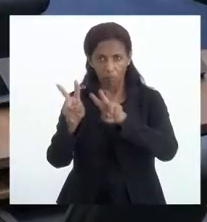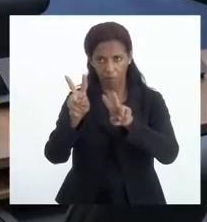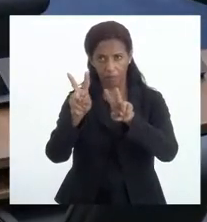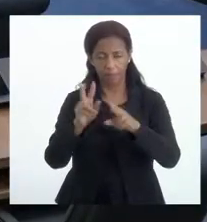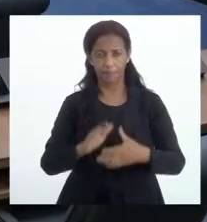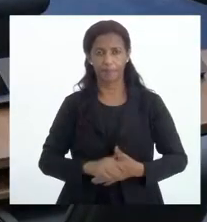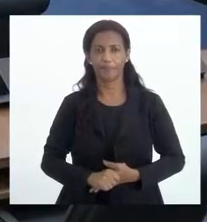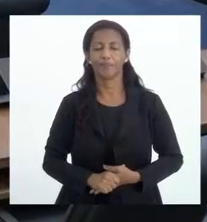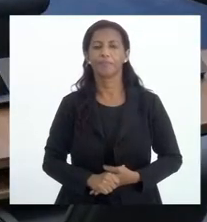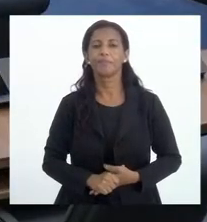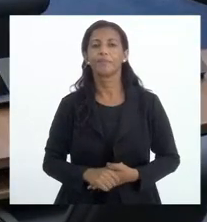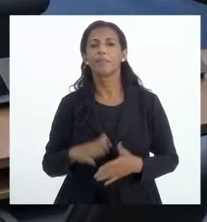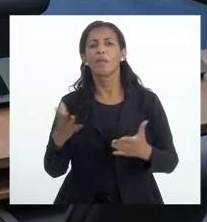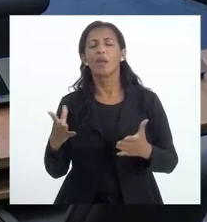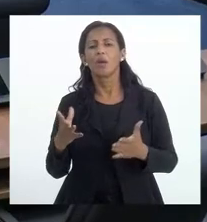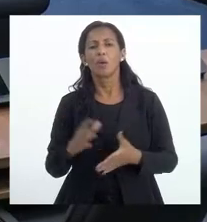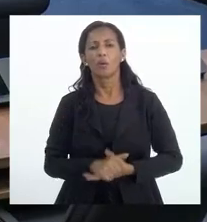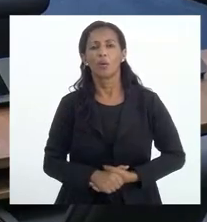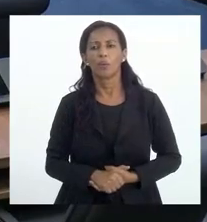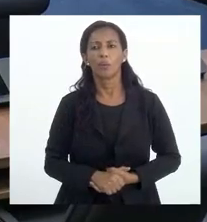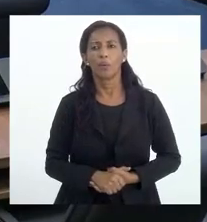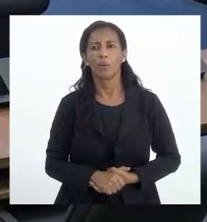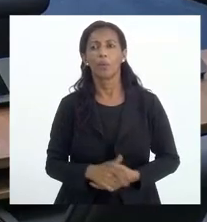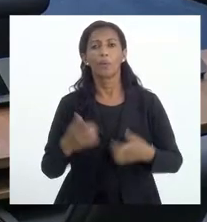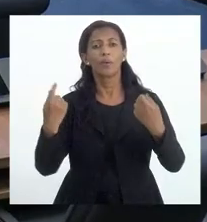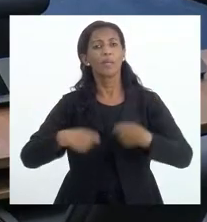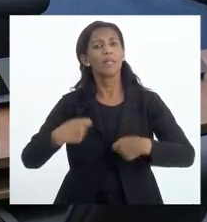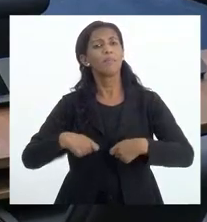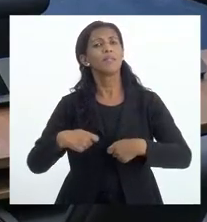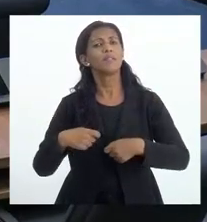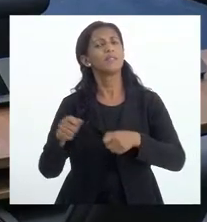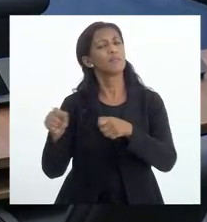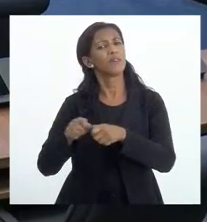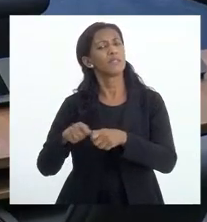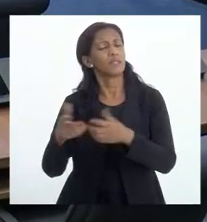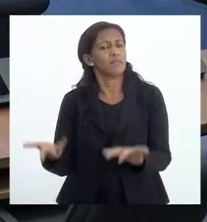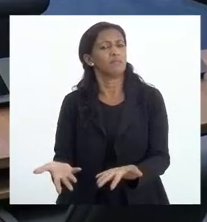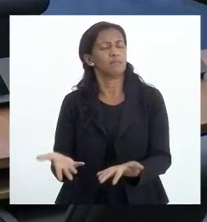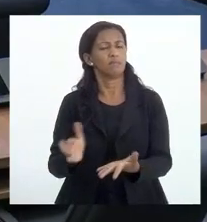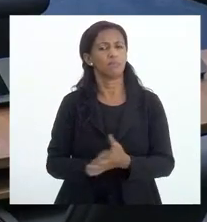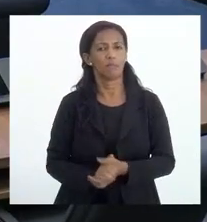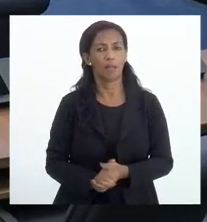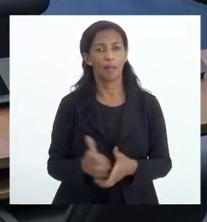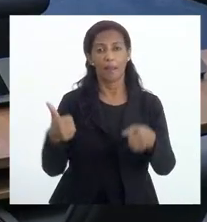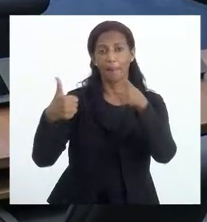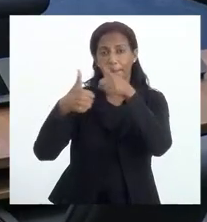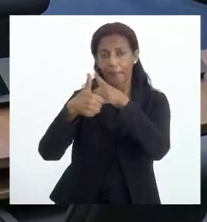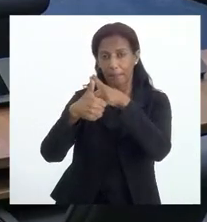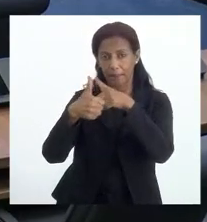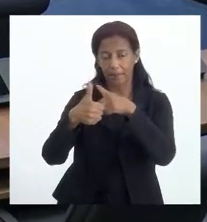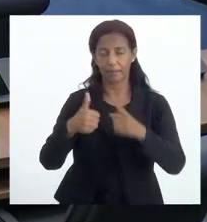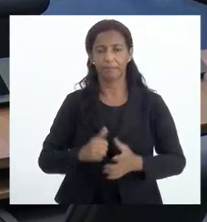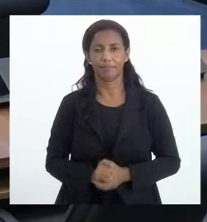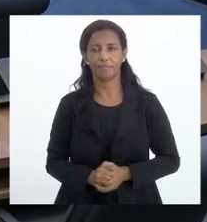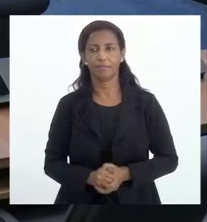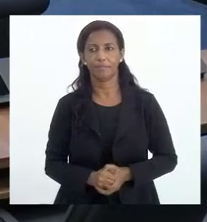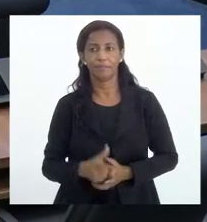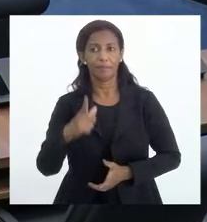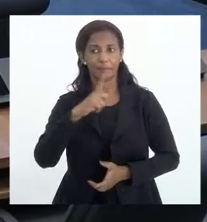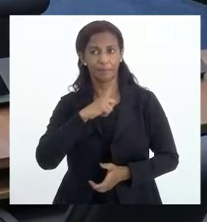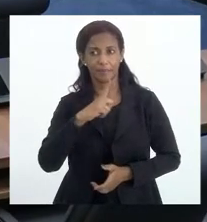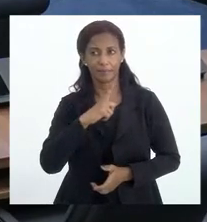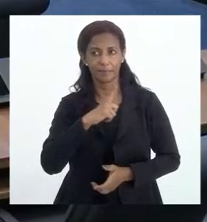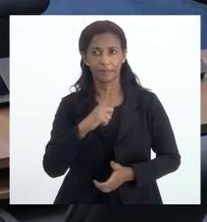falando. Quais são as considerações que a gente tem que fazer em relação a isso? A primeira delas é que